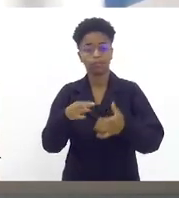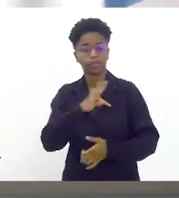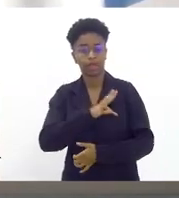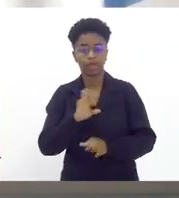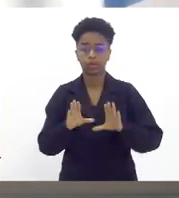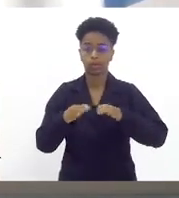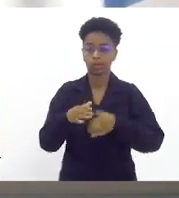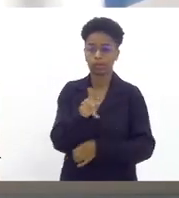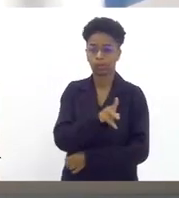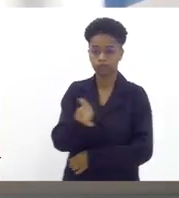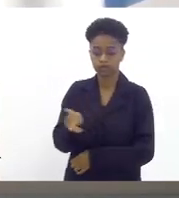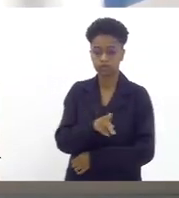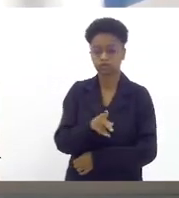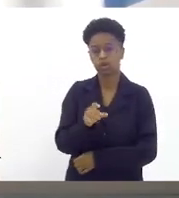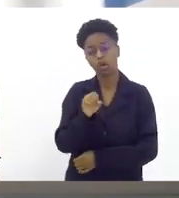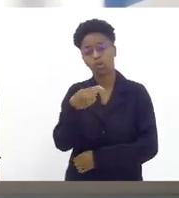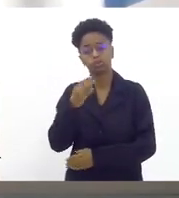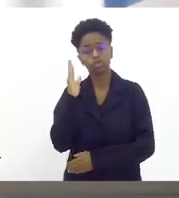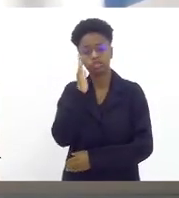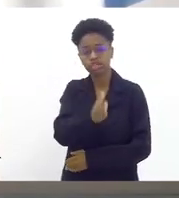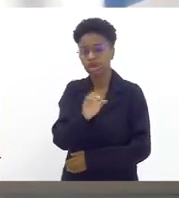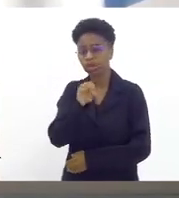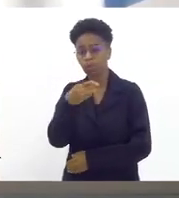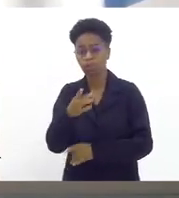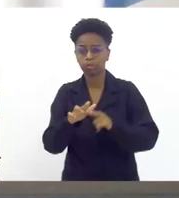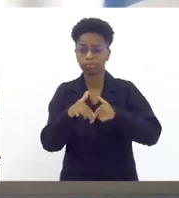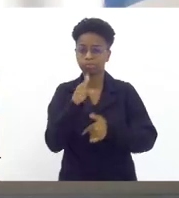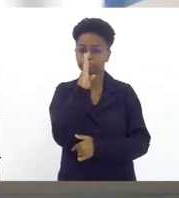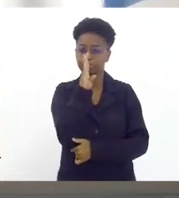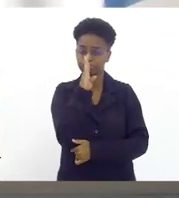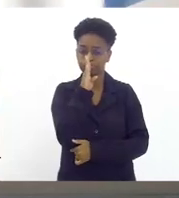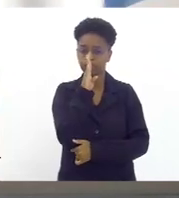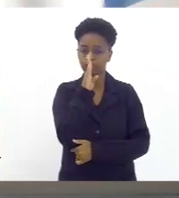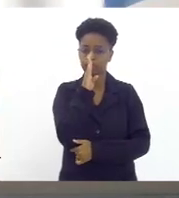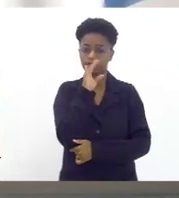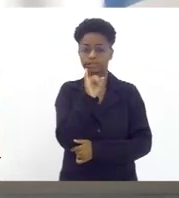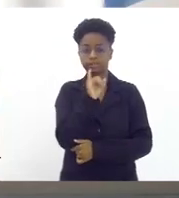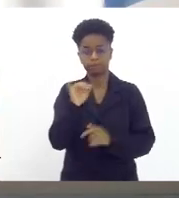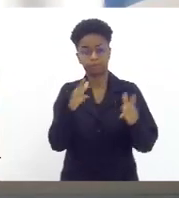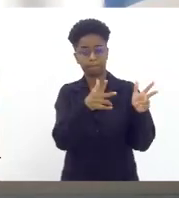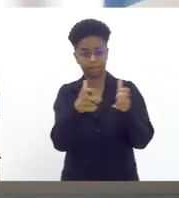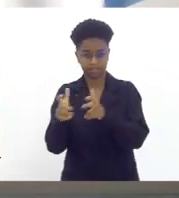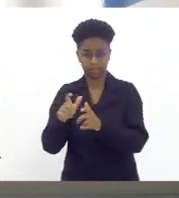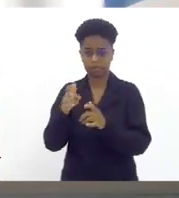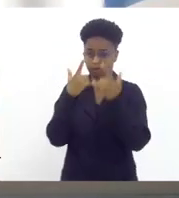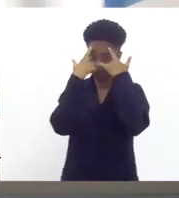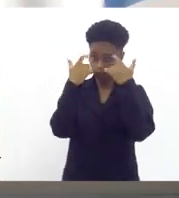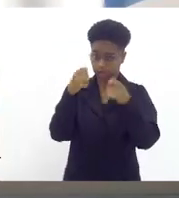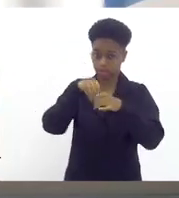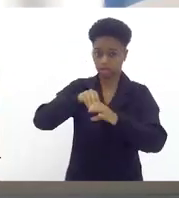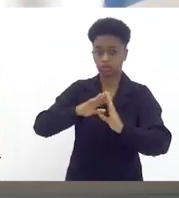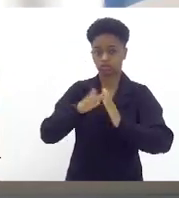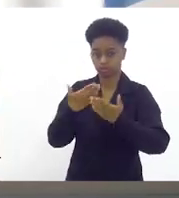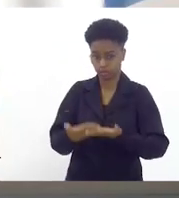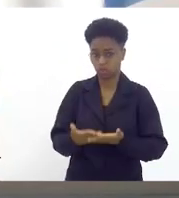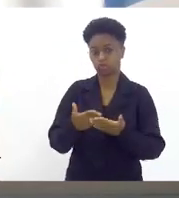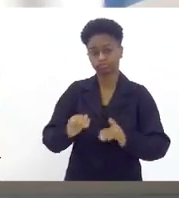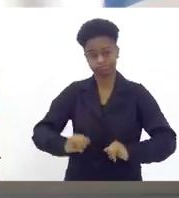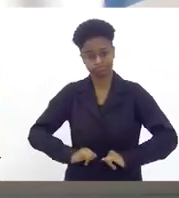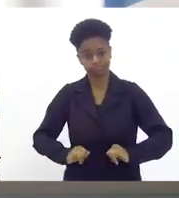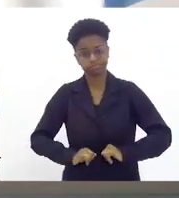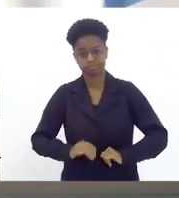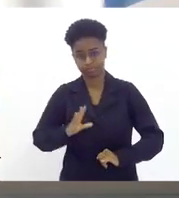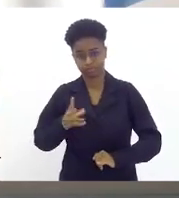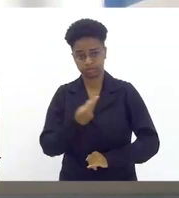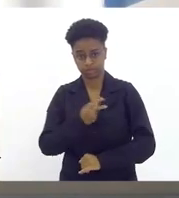corpo docente, seja diretamente, seja por omissão, em relação às violências que pessoas transexuais e travestis sofrem no ambiente escolar.